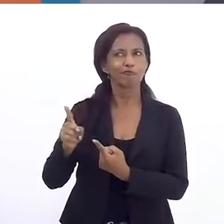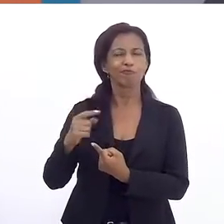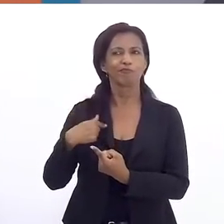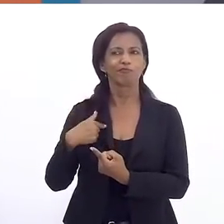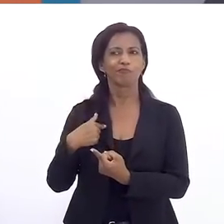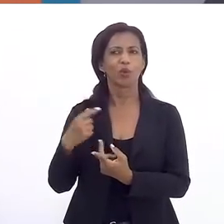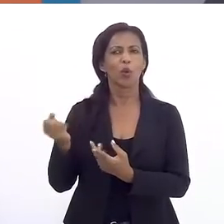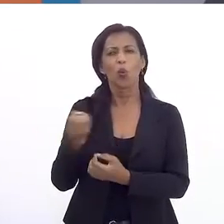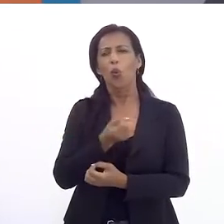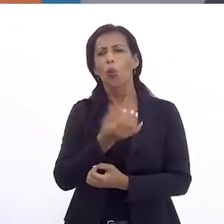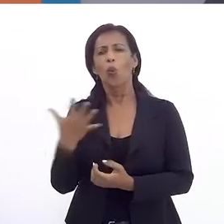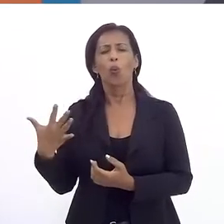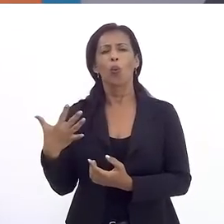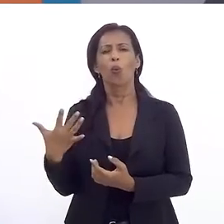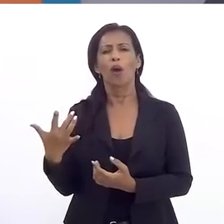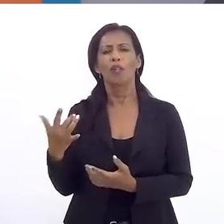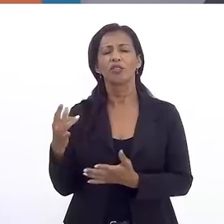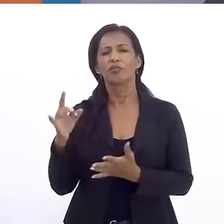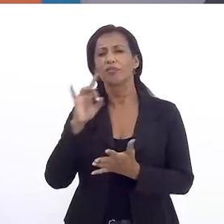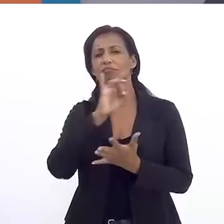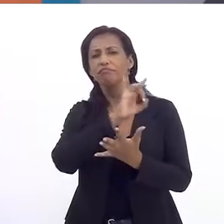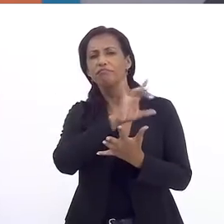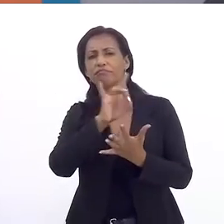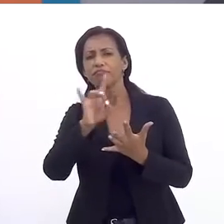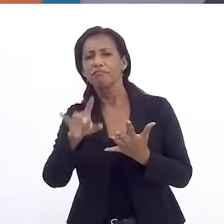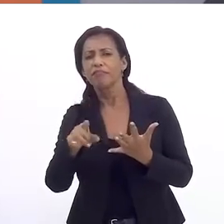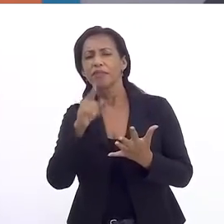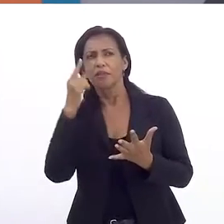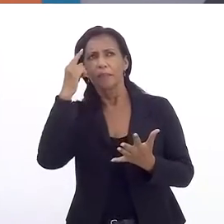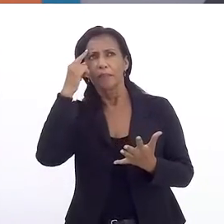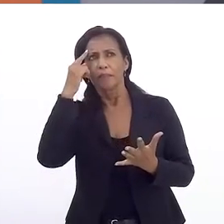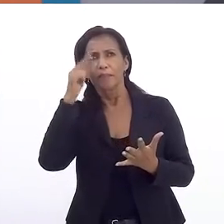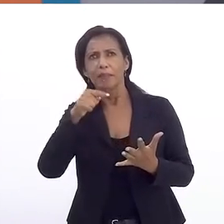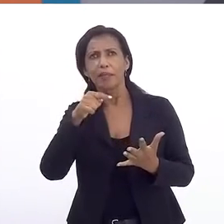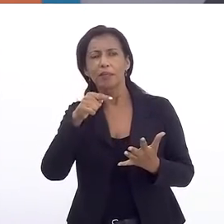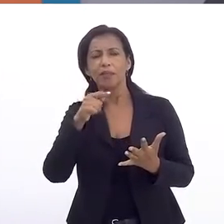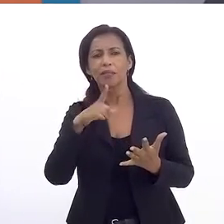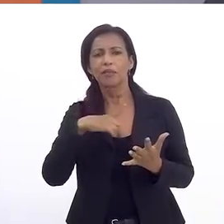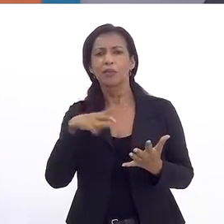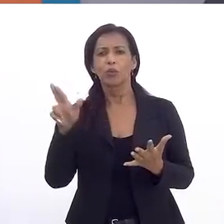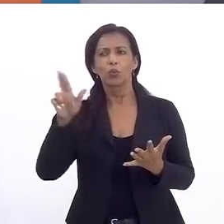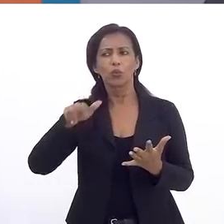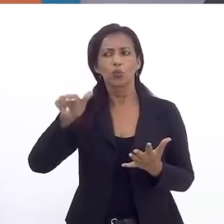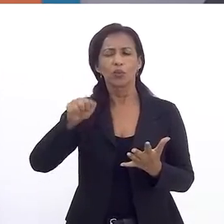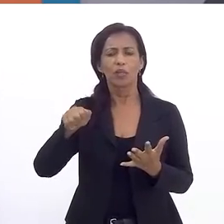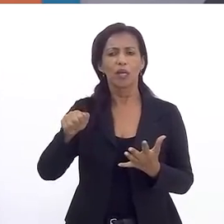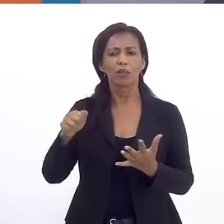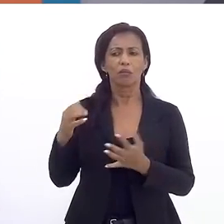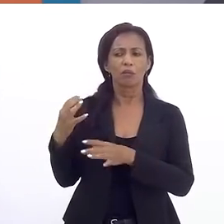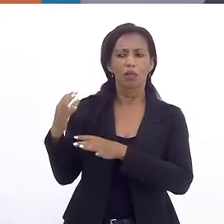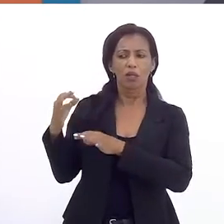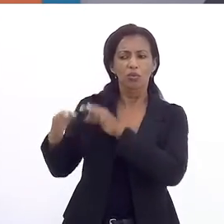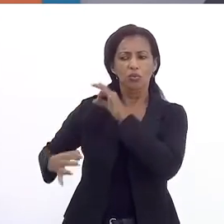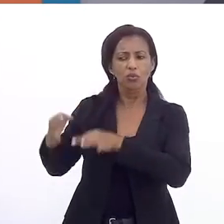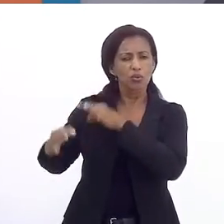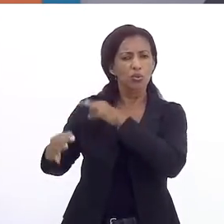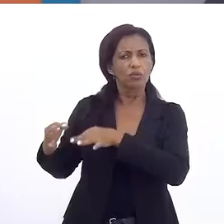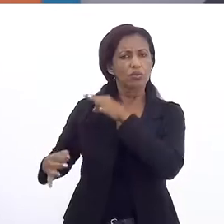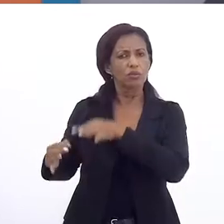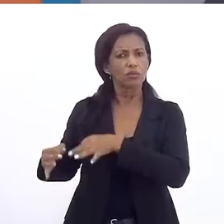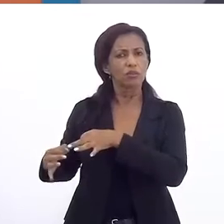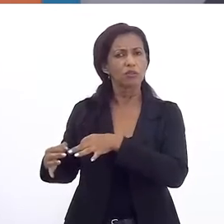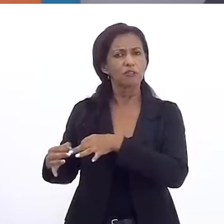olha para trás, fecha o olho, fala, olha, essa obra realmente se destaca, ao meu ver? Quer dizer, quais foram